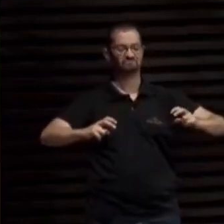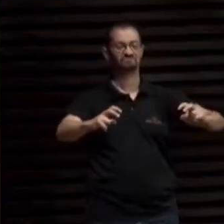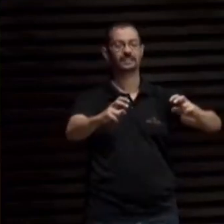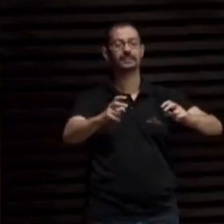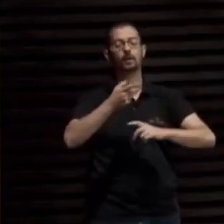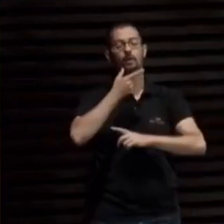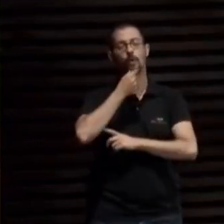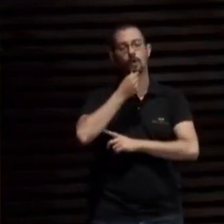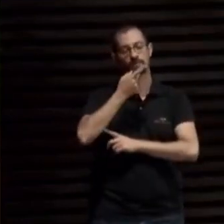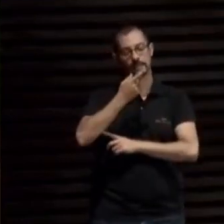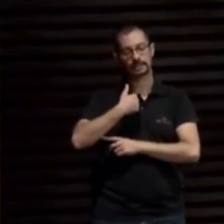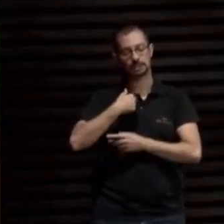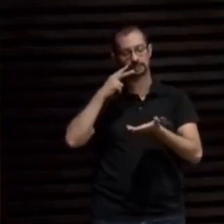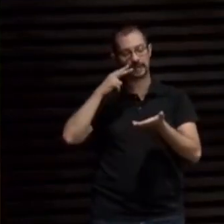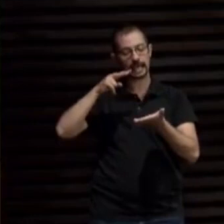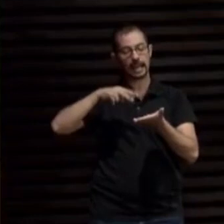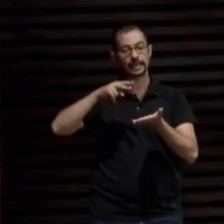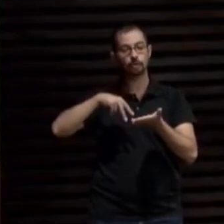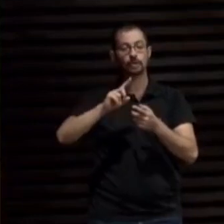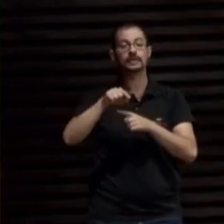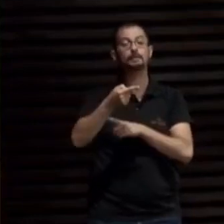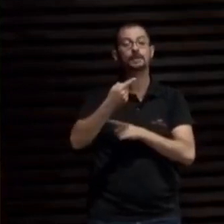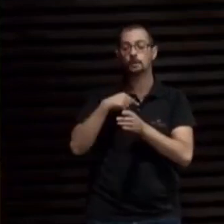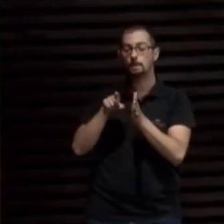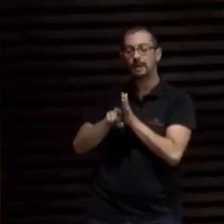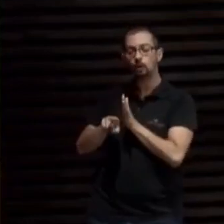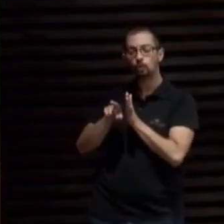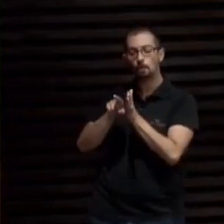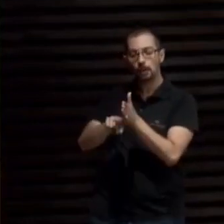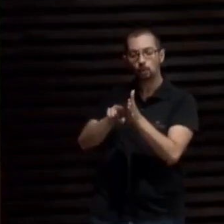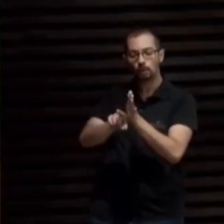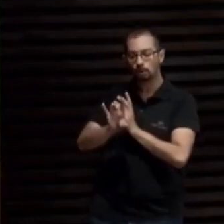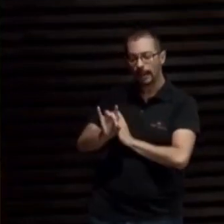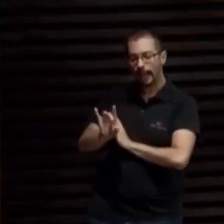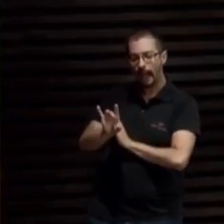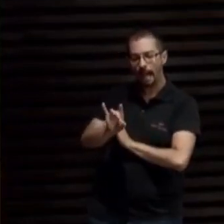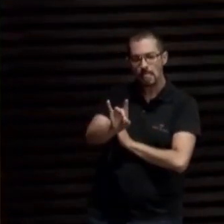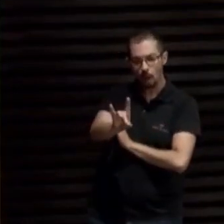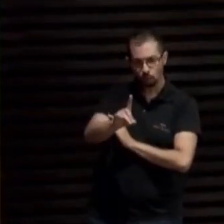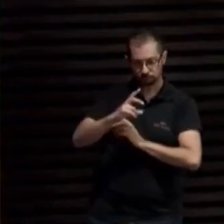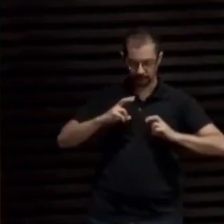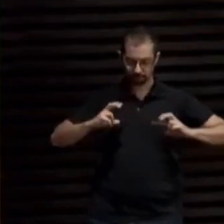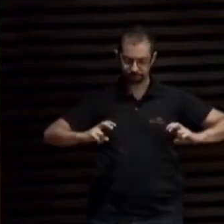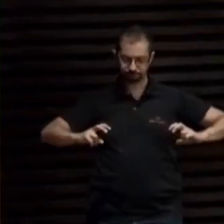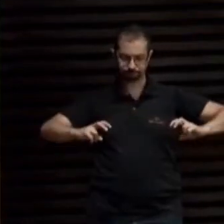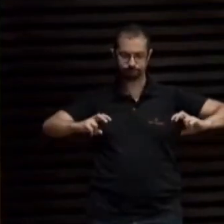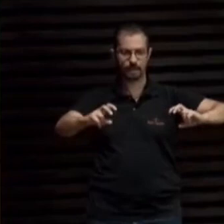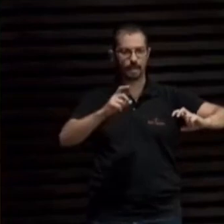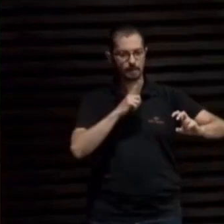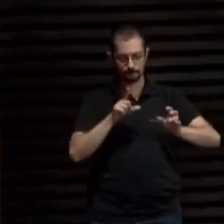fazemos a leitura e depois eu faço uma pergunta para cada um. Eu faço a pergunta para os pequenos e para